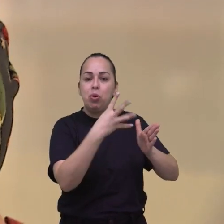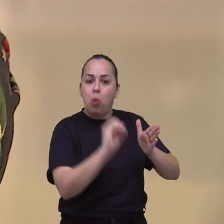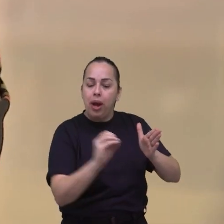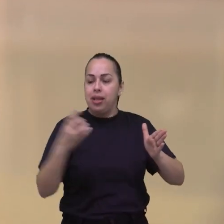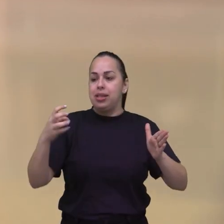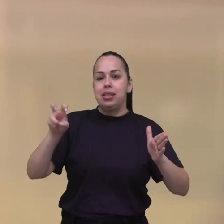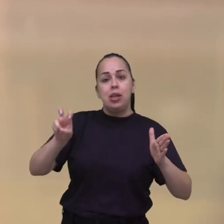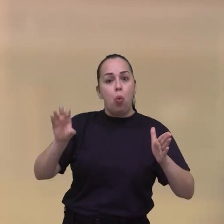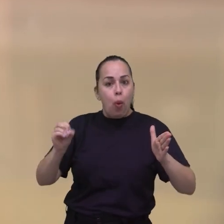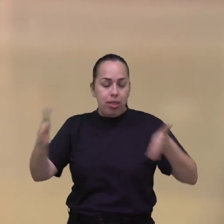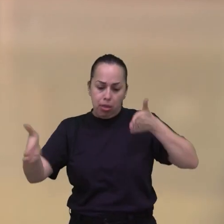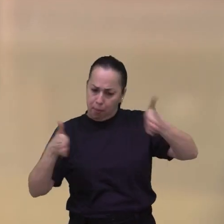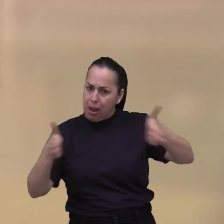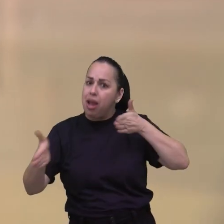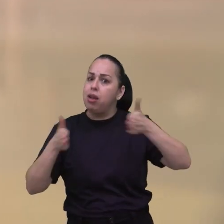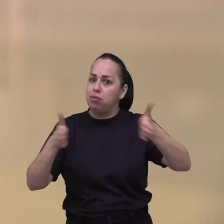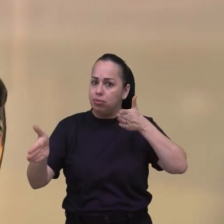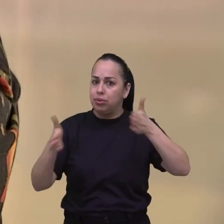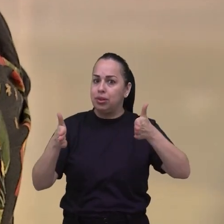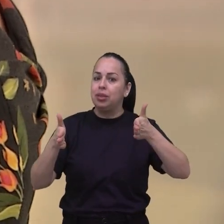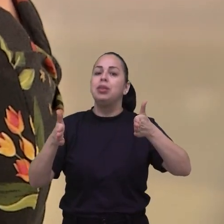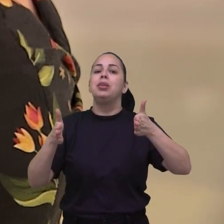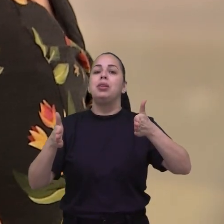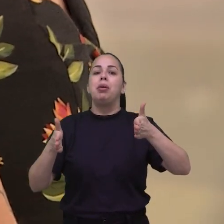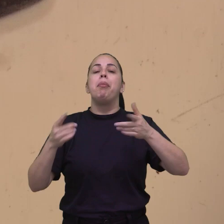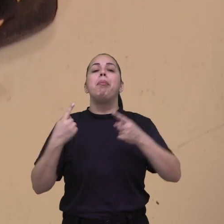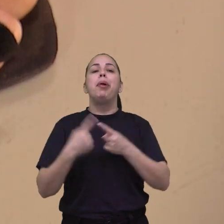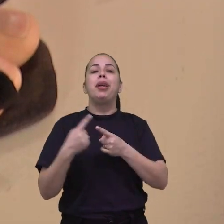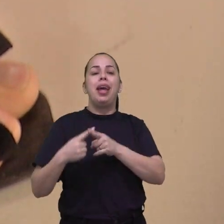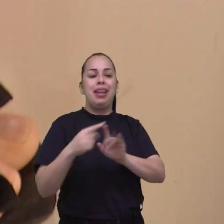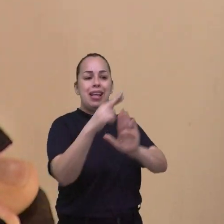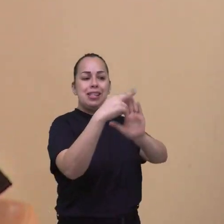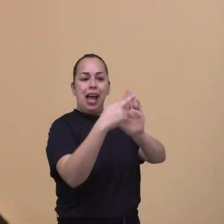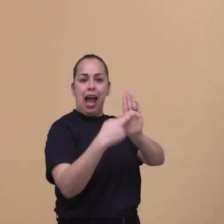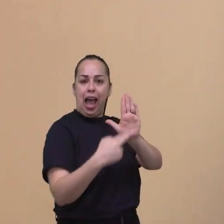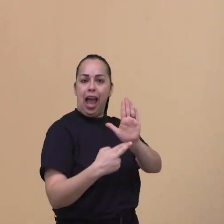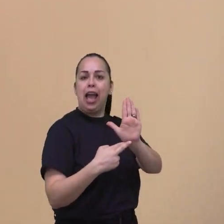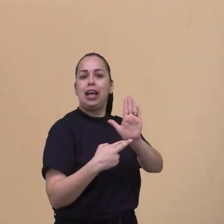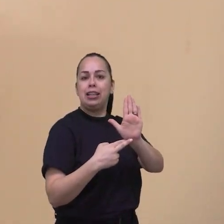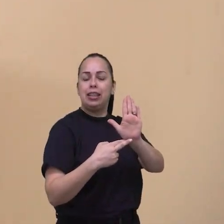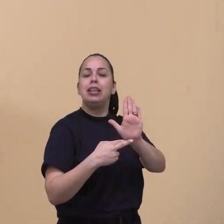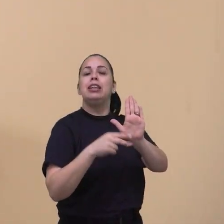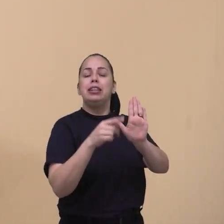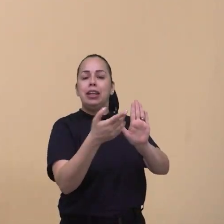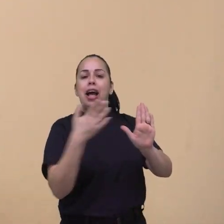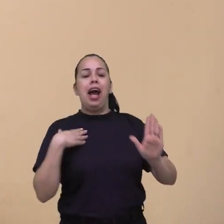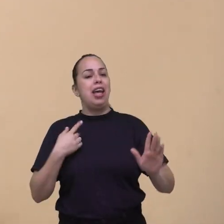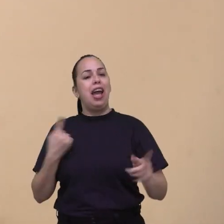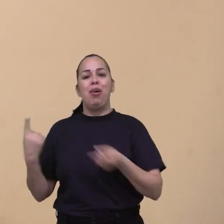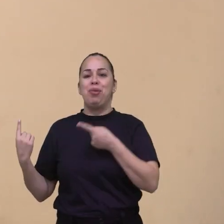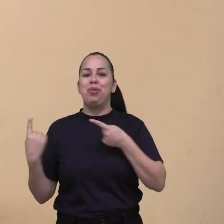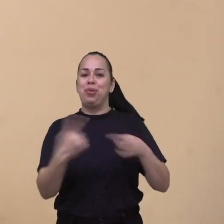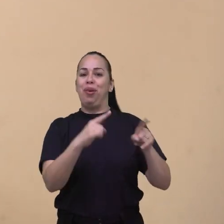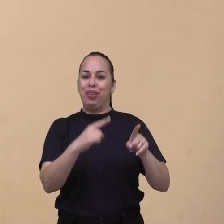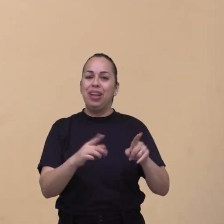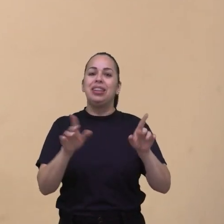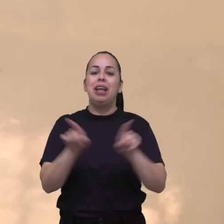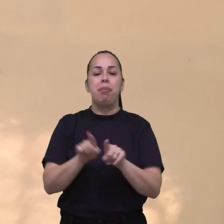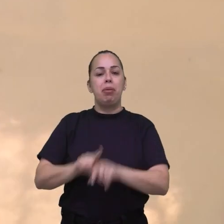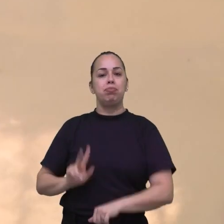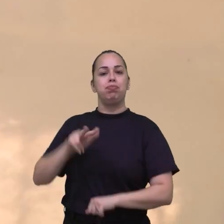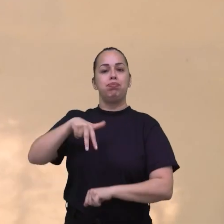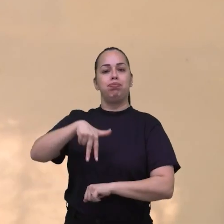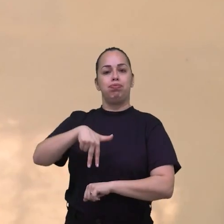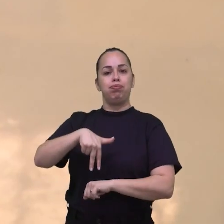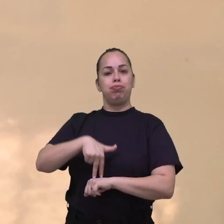de 1940 e 1950, desafiando normas sociais e de gênero estabelecidas na época